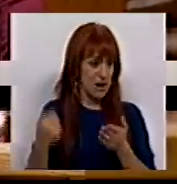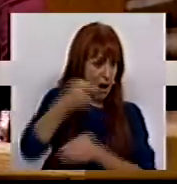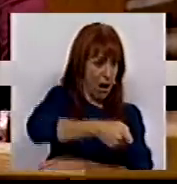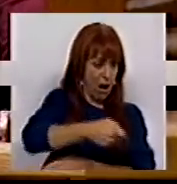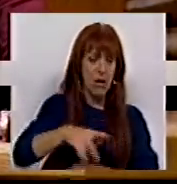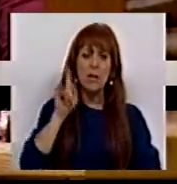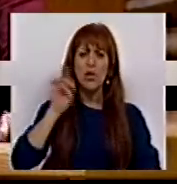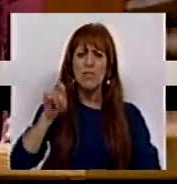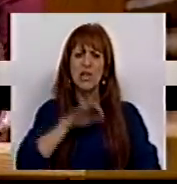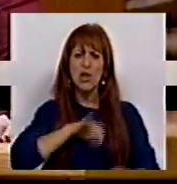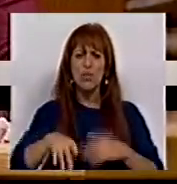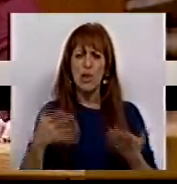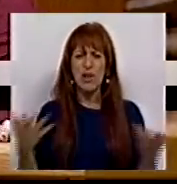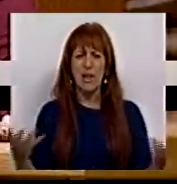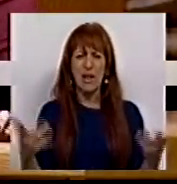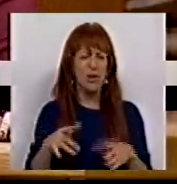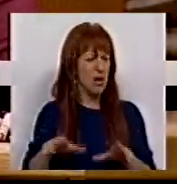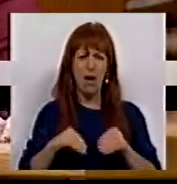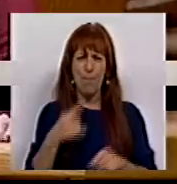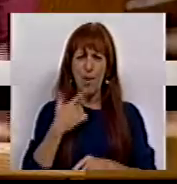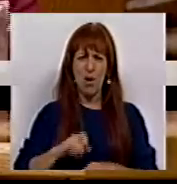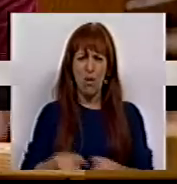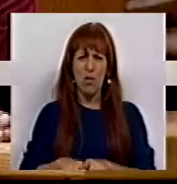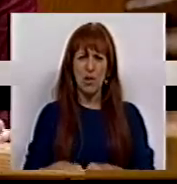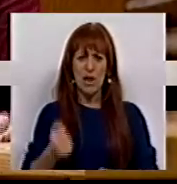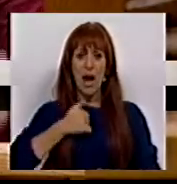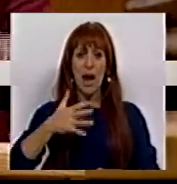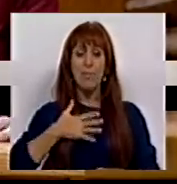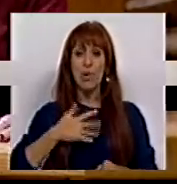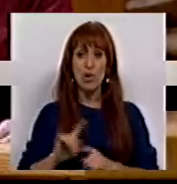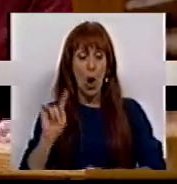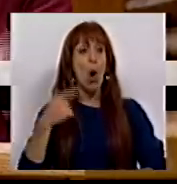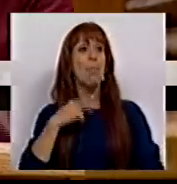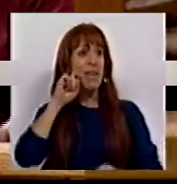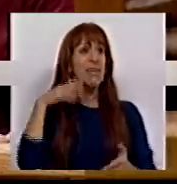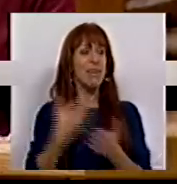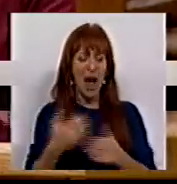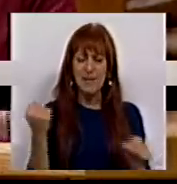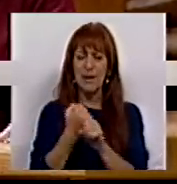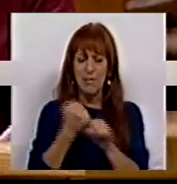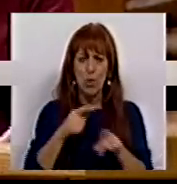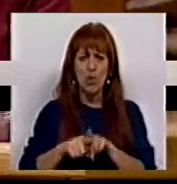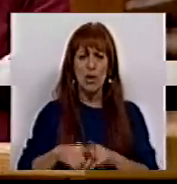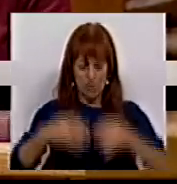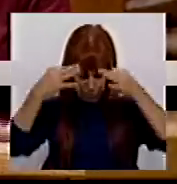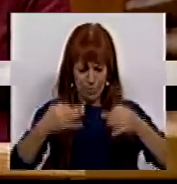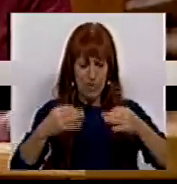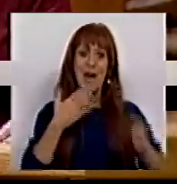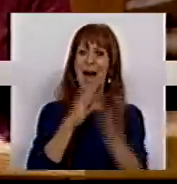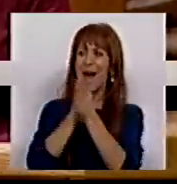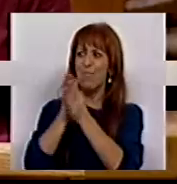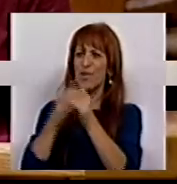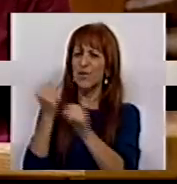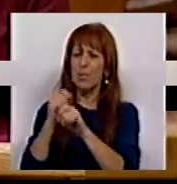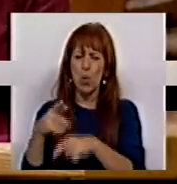Senhora Presidente, Senhores Deputados, isto é inaceitável. As empresas, em vez de garantirem postos de trabalho dignos, beneficiam de